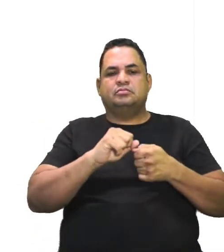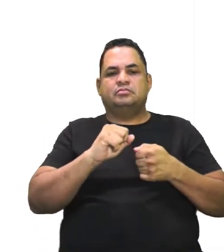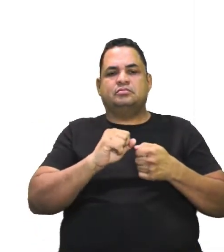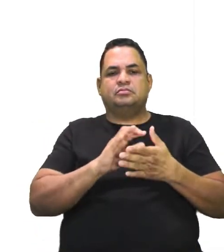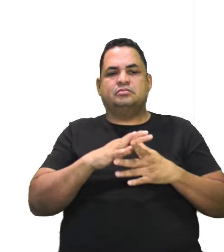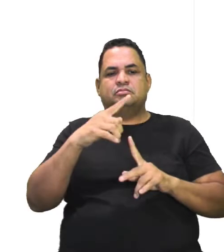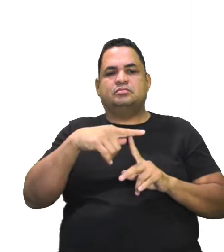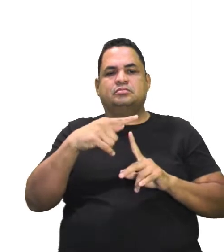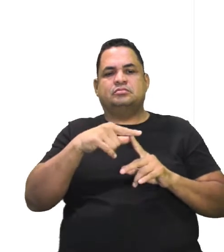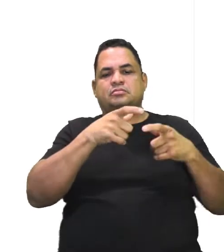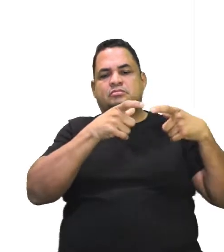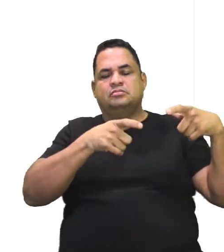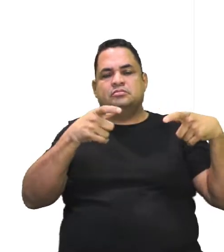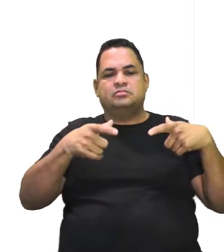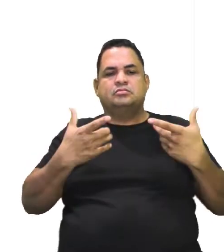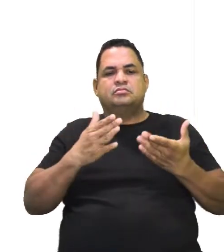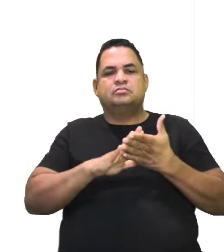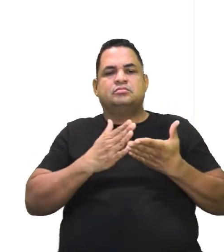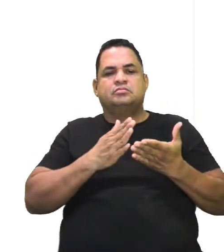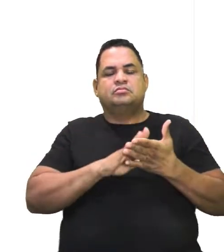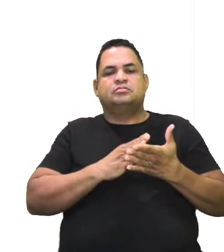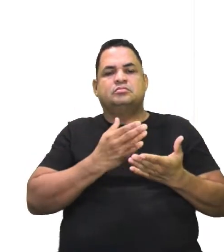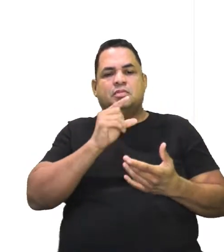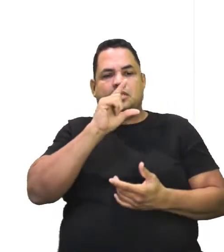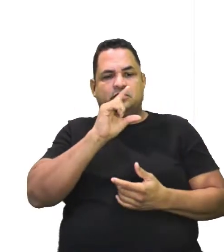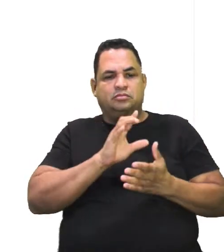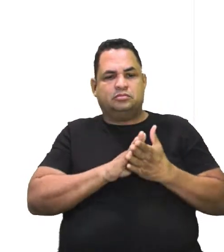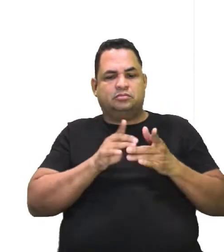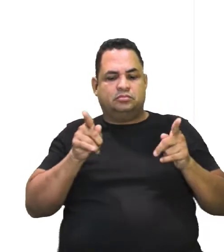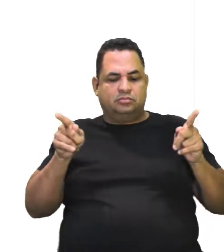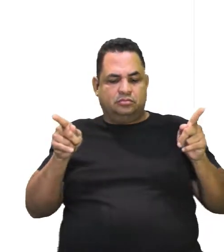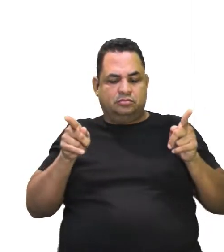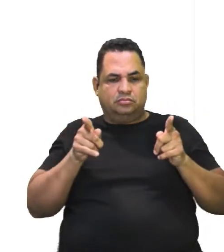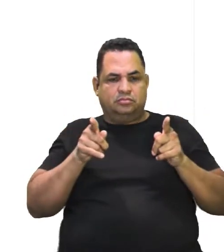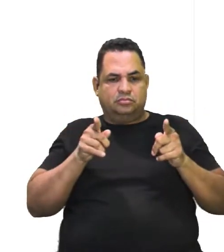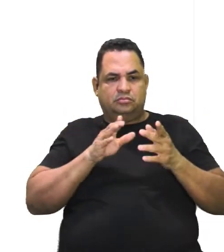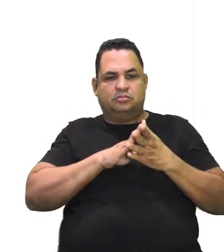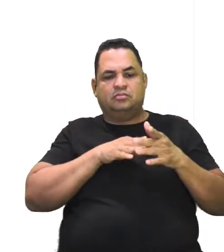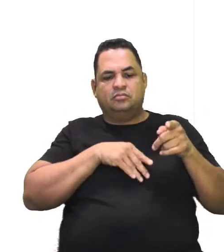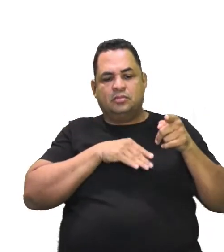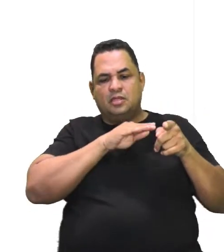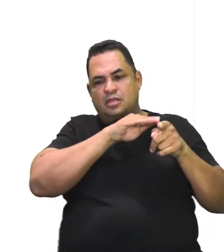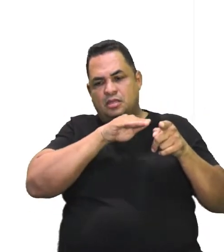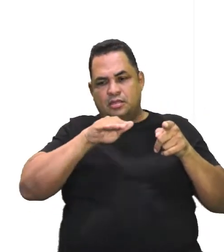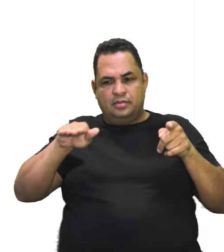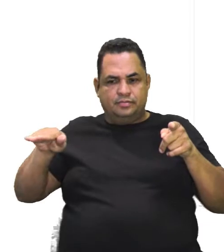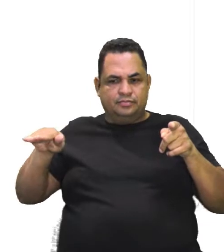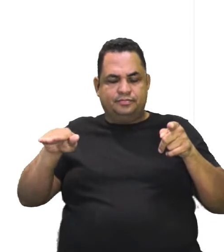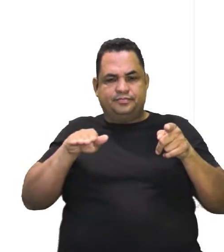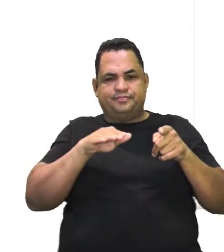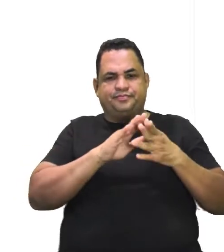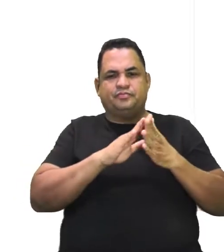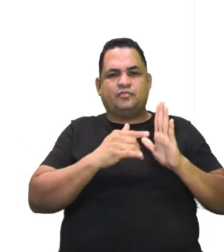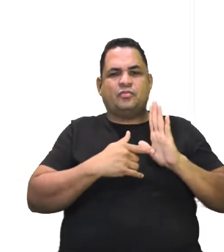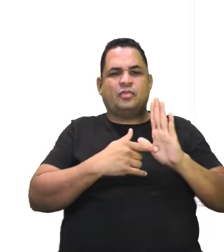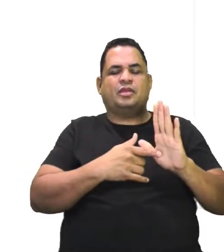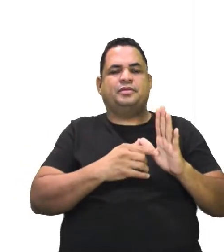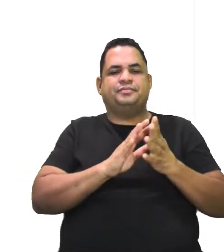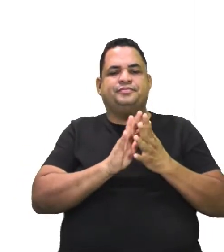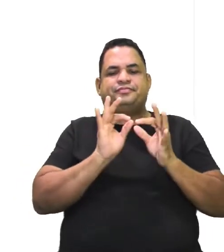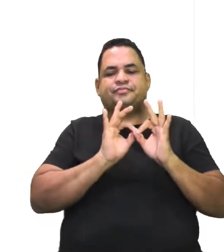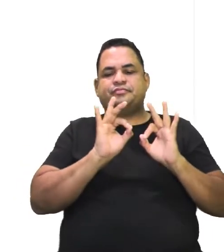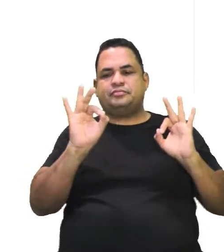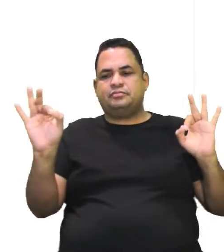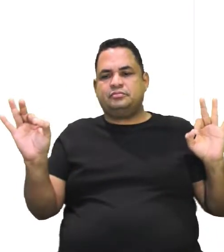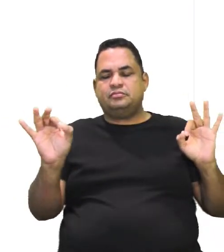de localização aqui, mas eu quero o menor, né, em linha reta. Indicado por a distância